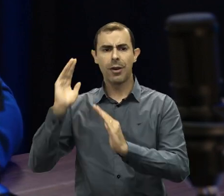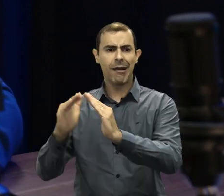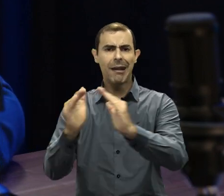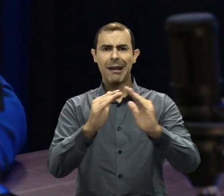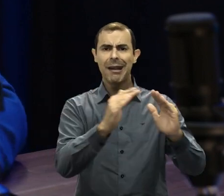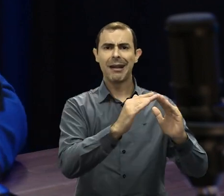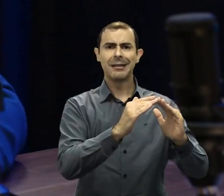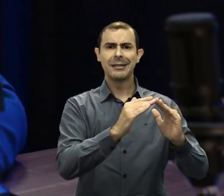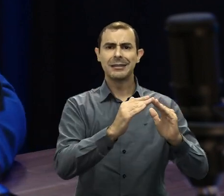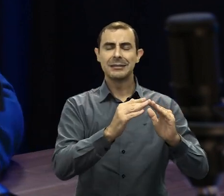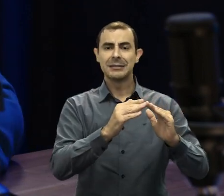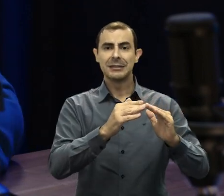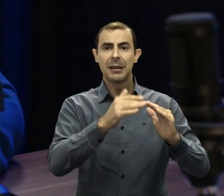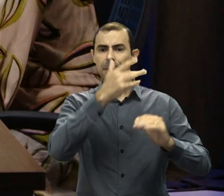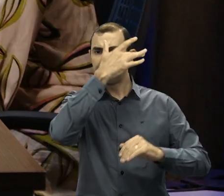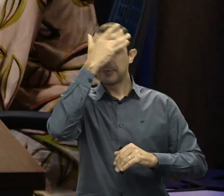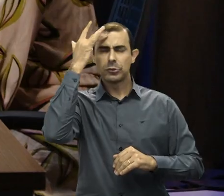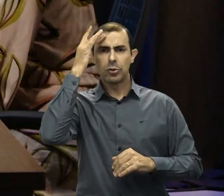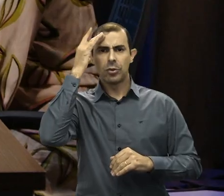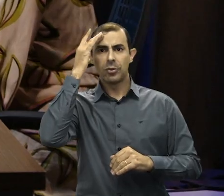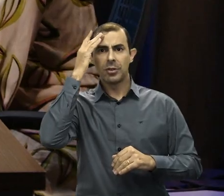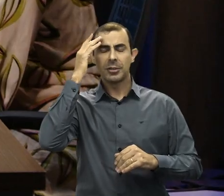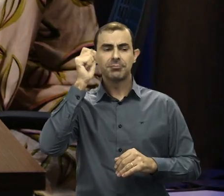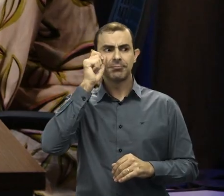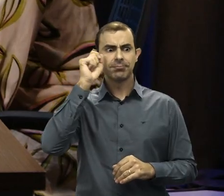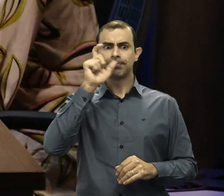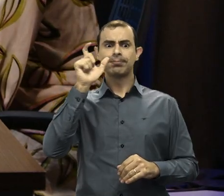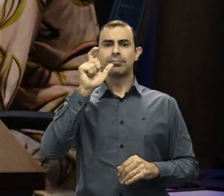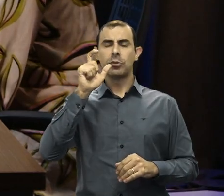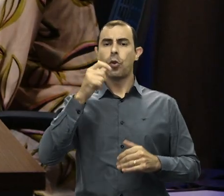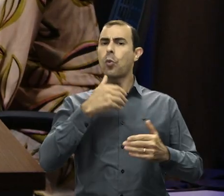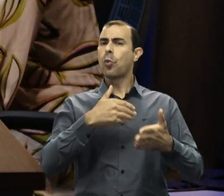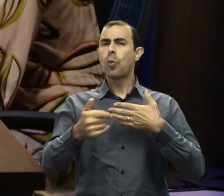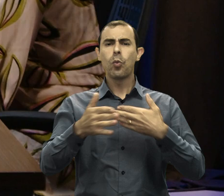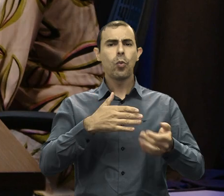casas, né, com as pessoas de qualquer tipo de